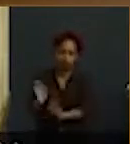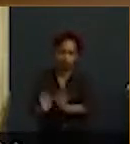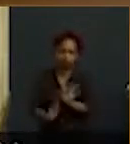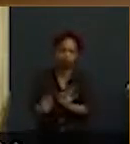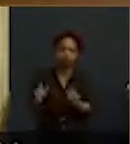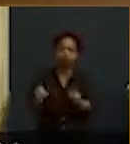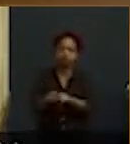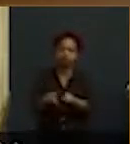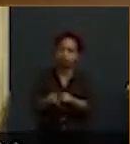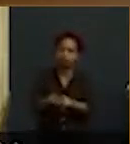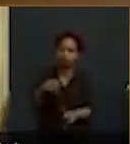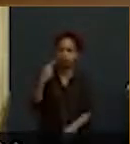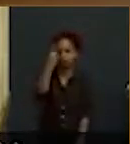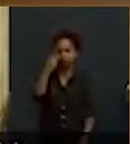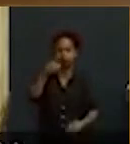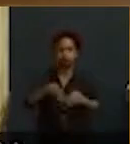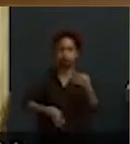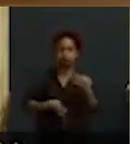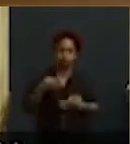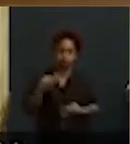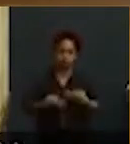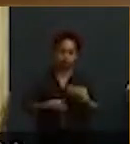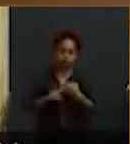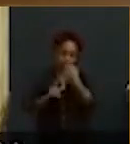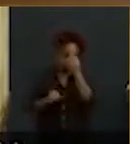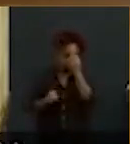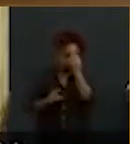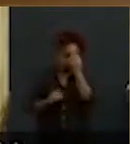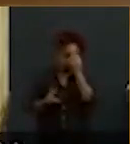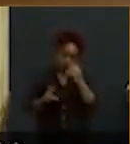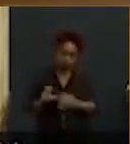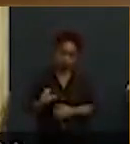Organizacional, o promotor de Justiça, Leônidas